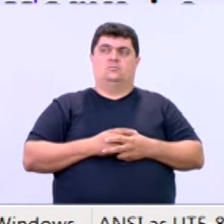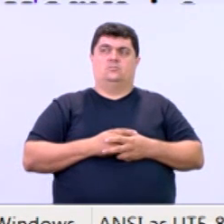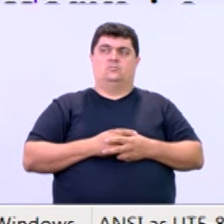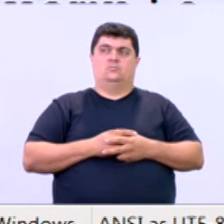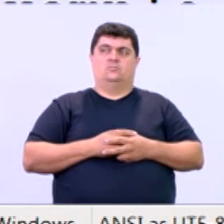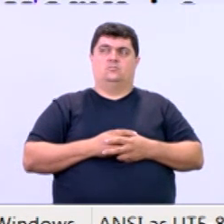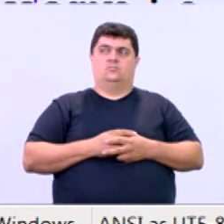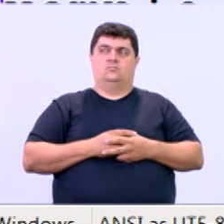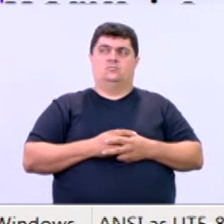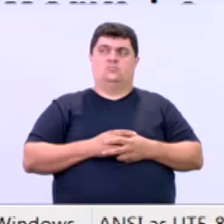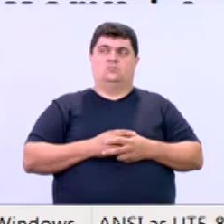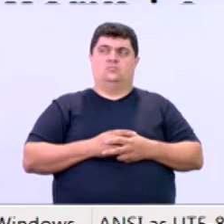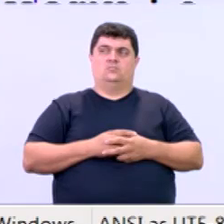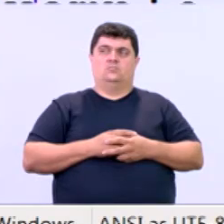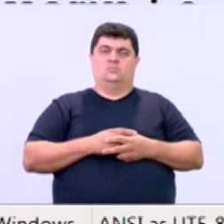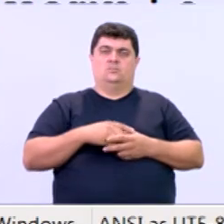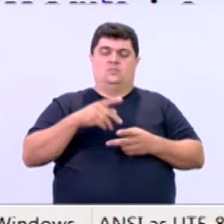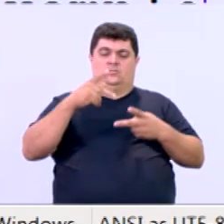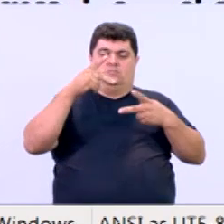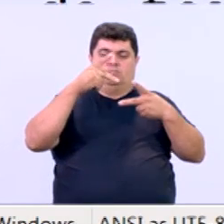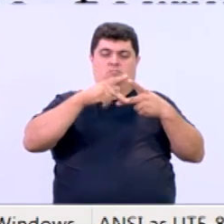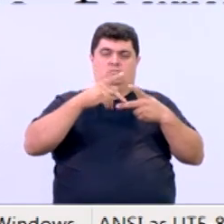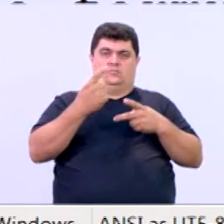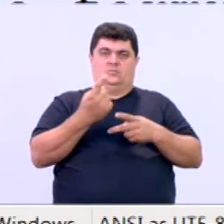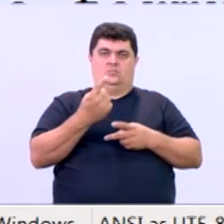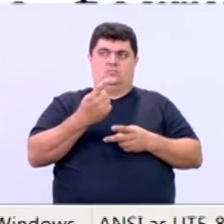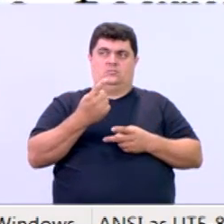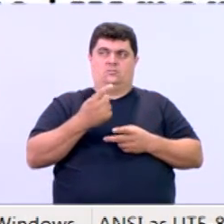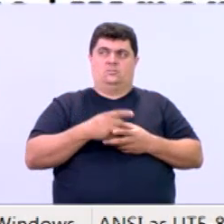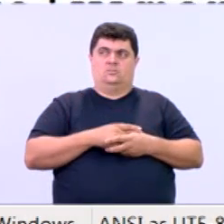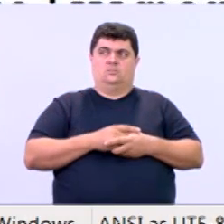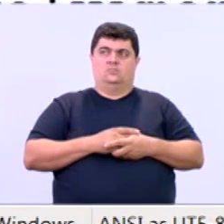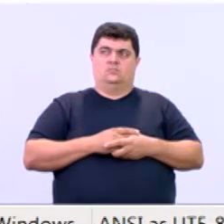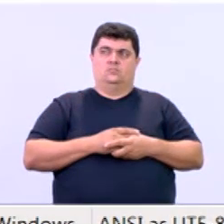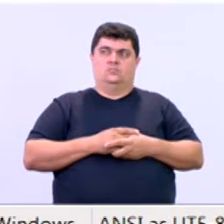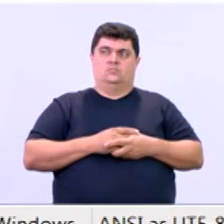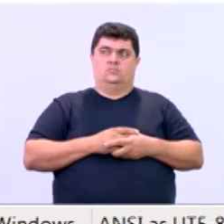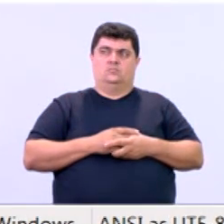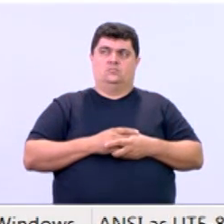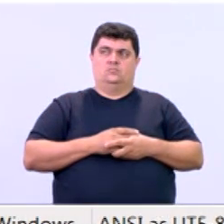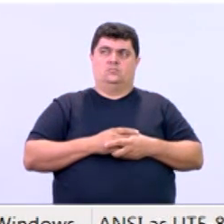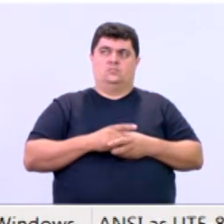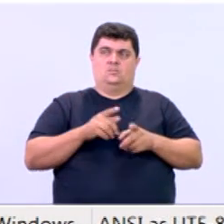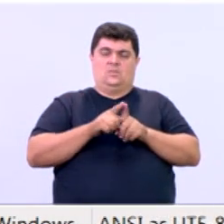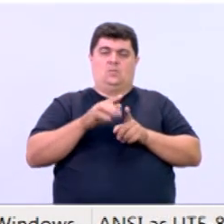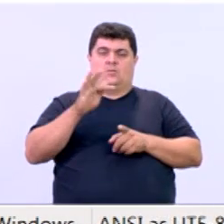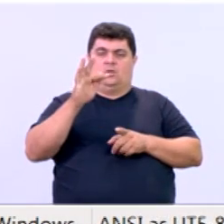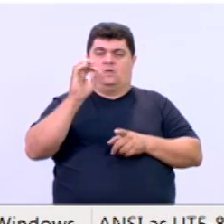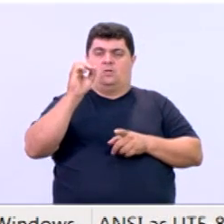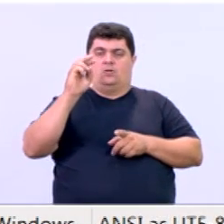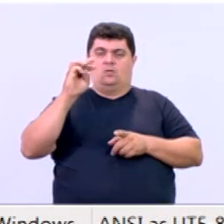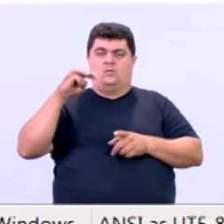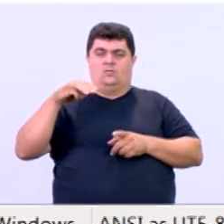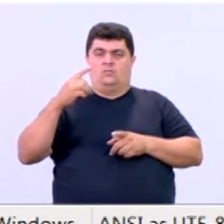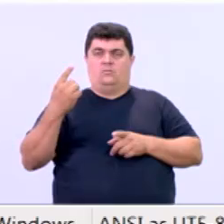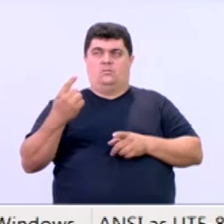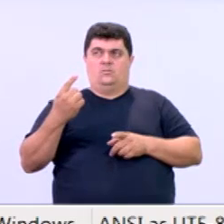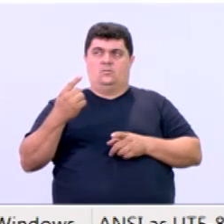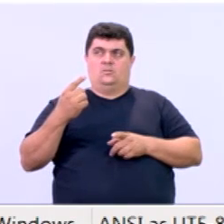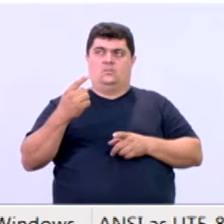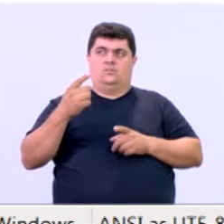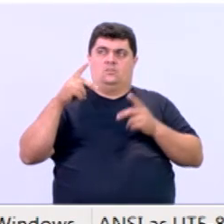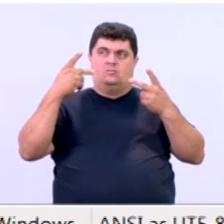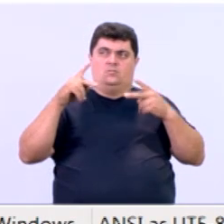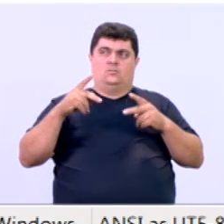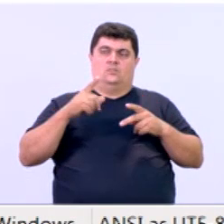Aqui eu tenho um parágrafo, tá? E eu tenho um formulário. Esse formulário tem